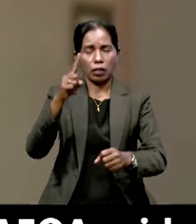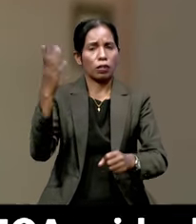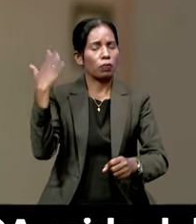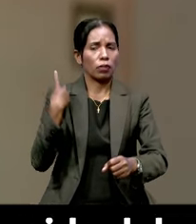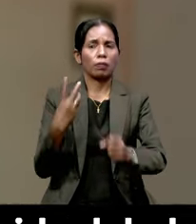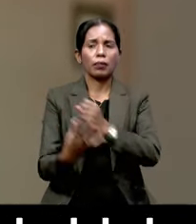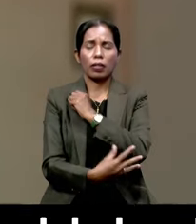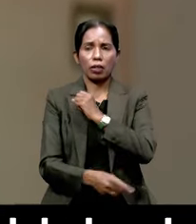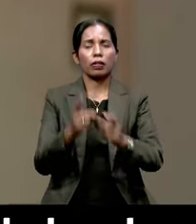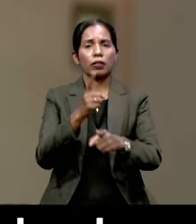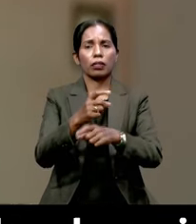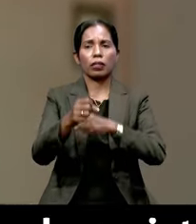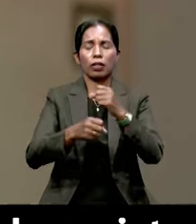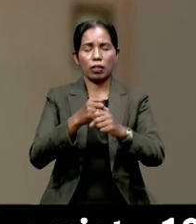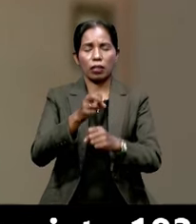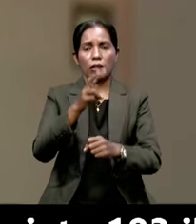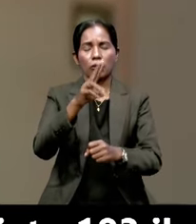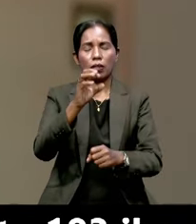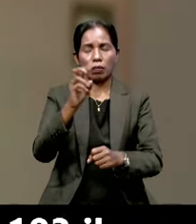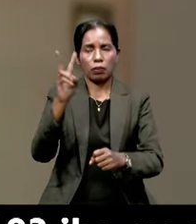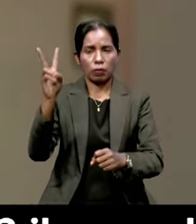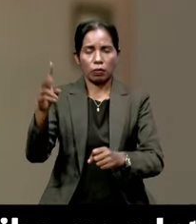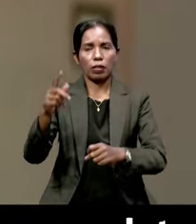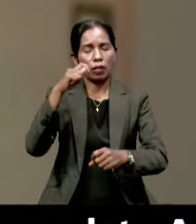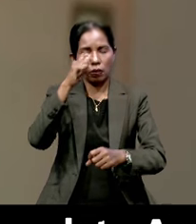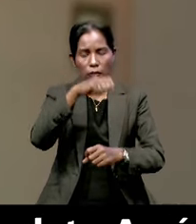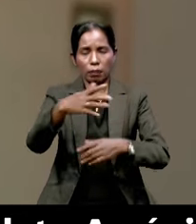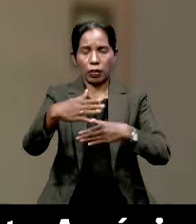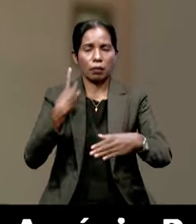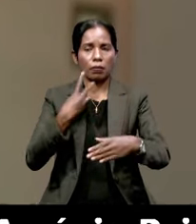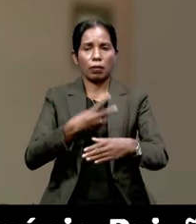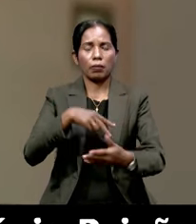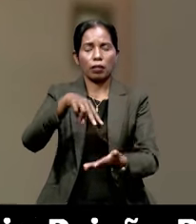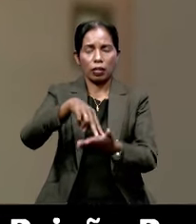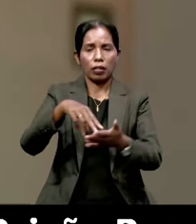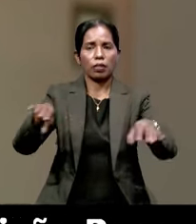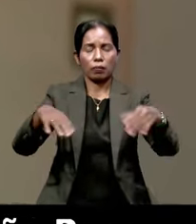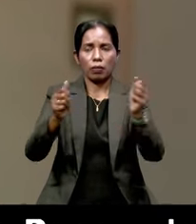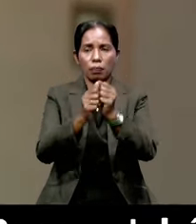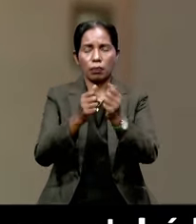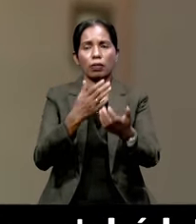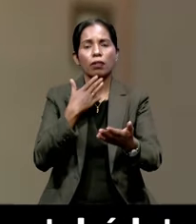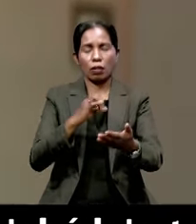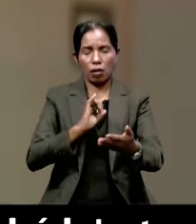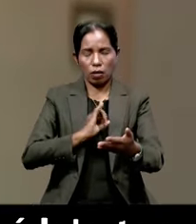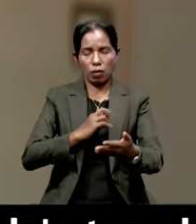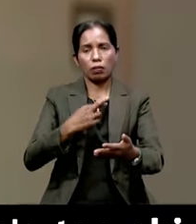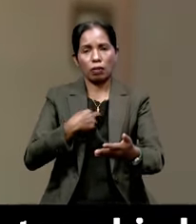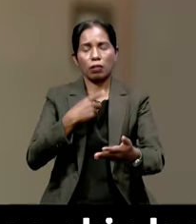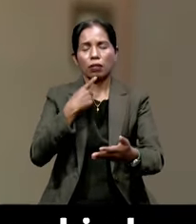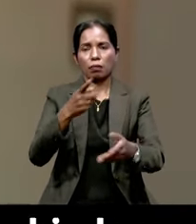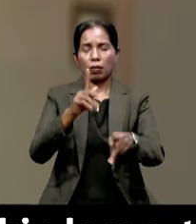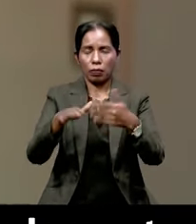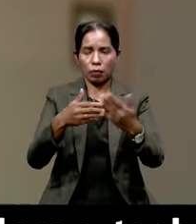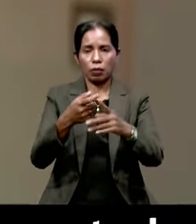Ia tinan rihun rua-rua, Taiwan hak besik ba ami ho incentivo ato establece relasan. Hau rasik foa tete ba elementu sira